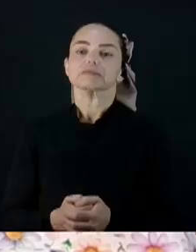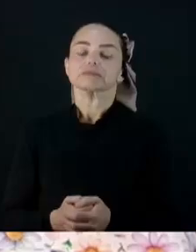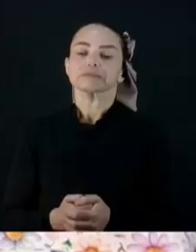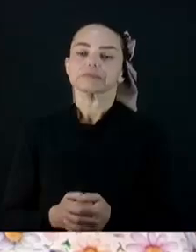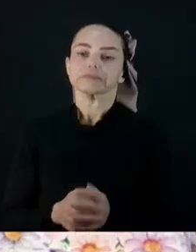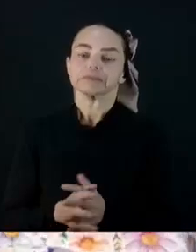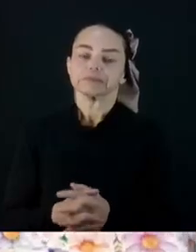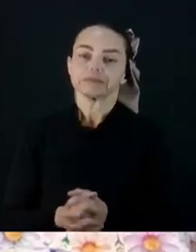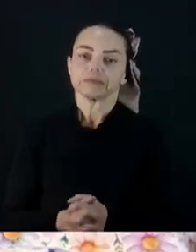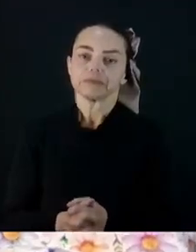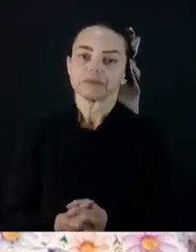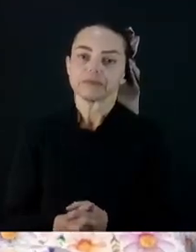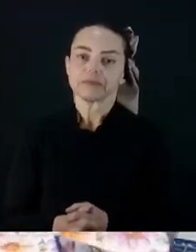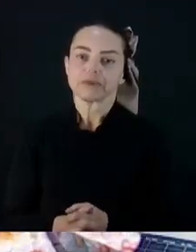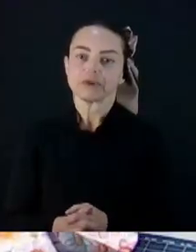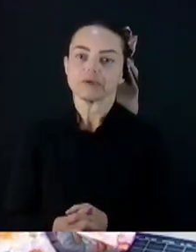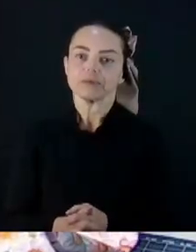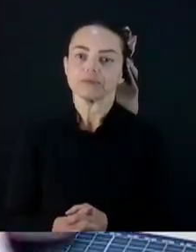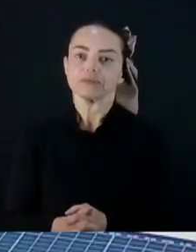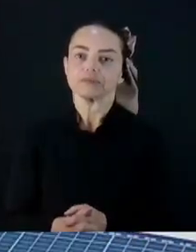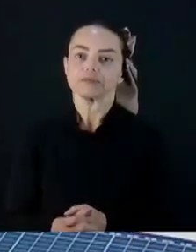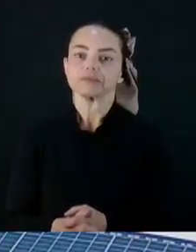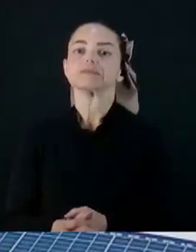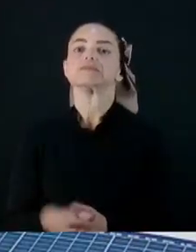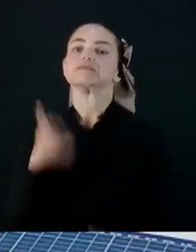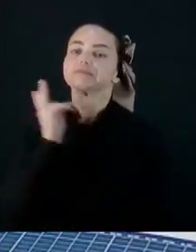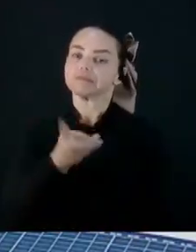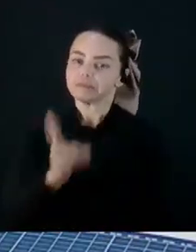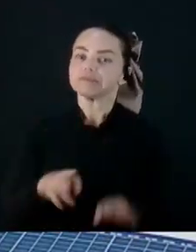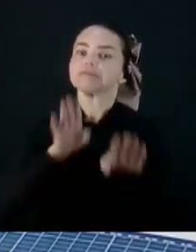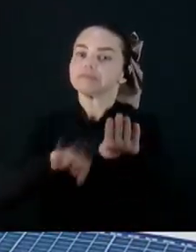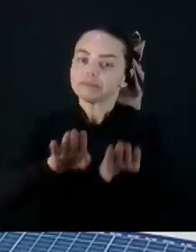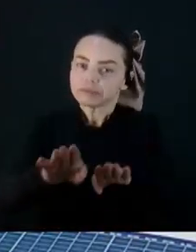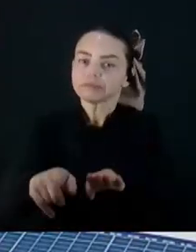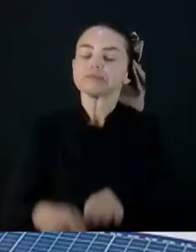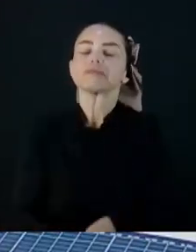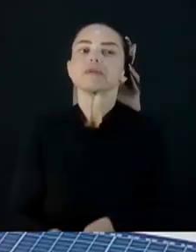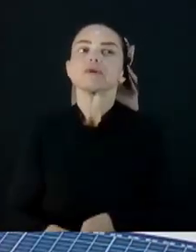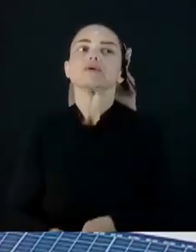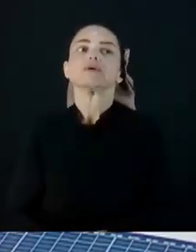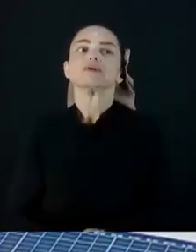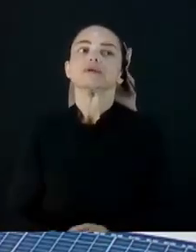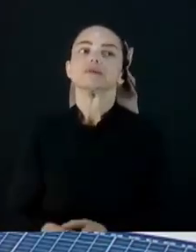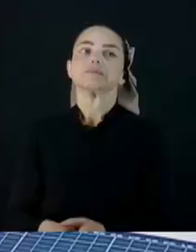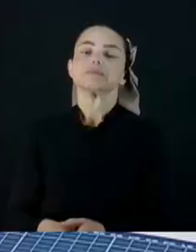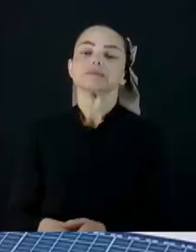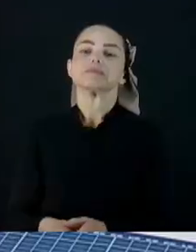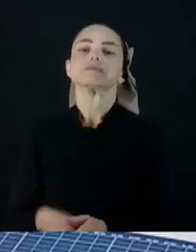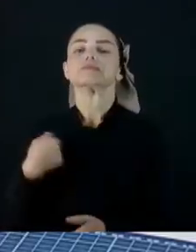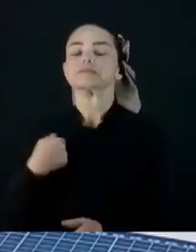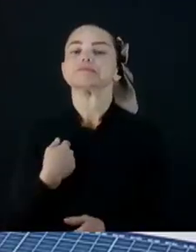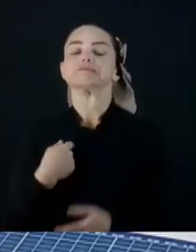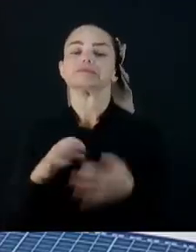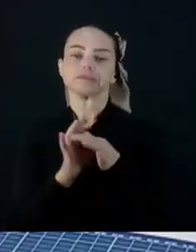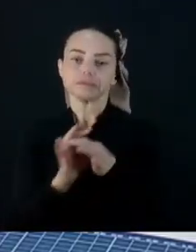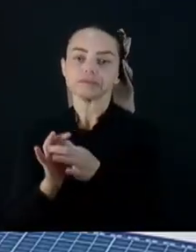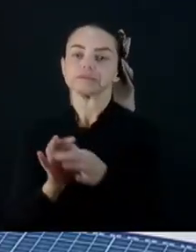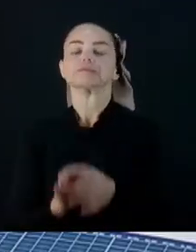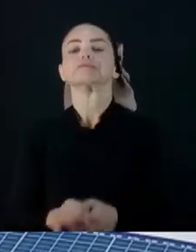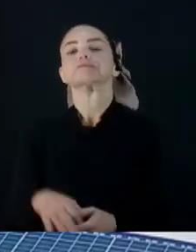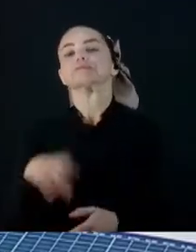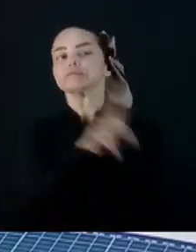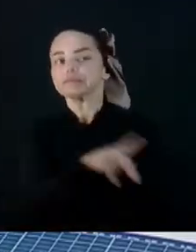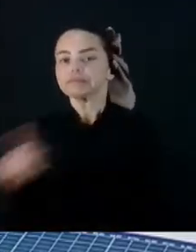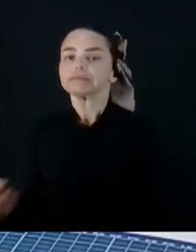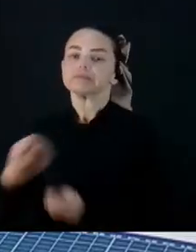Aí agora a gente usa o alfinete de novo, tá vendo? Alfinete é nosso amigo. Maior aliado. Minha professora me ensinou e eu